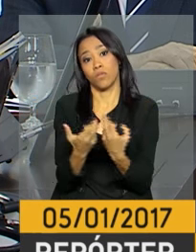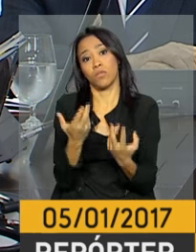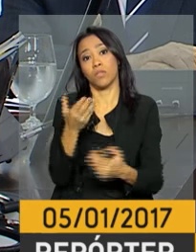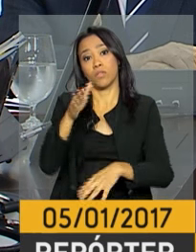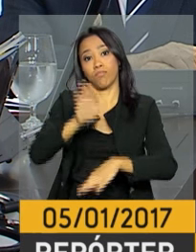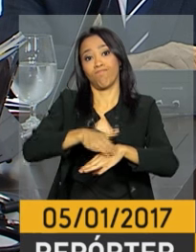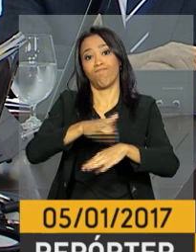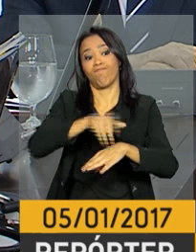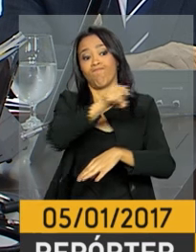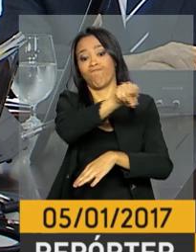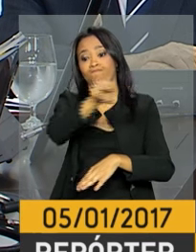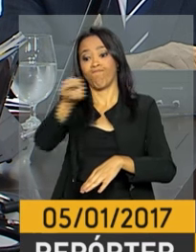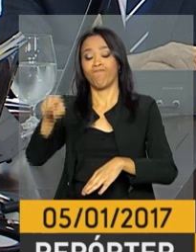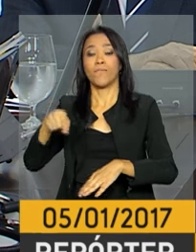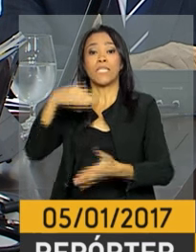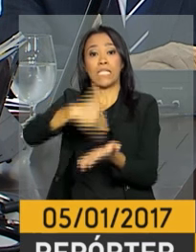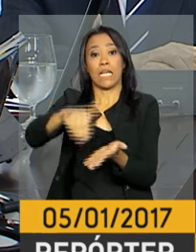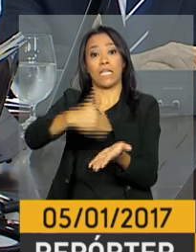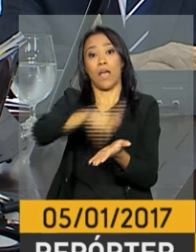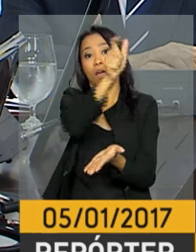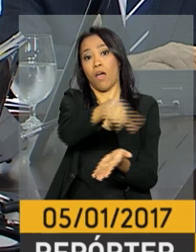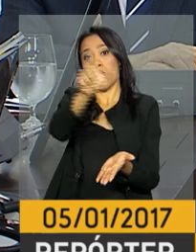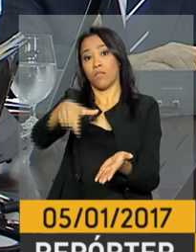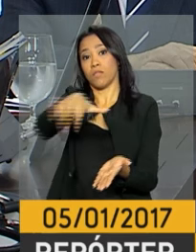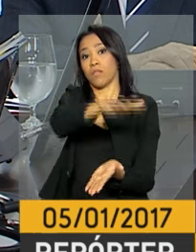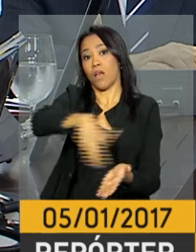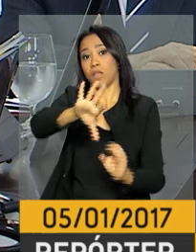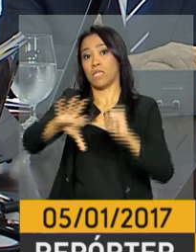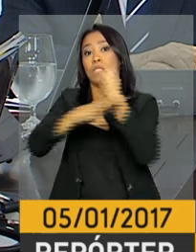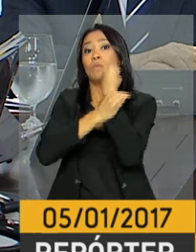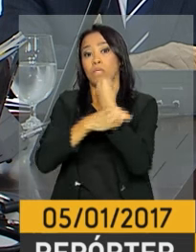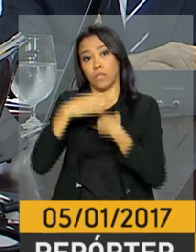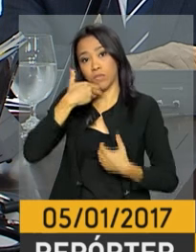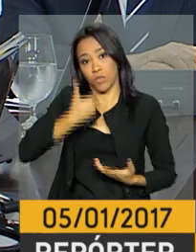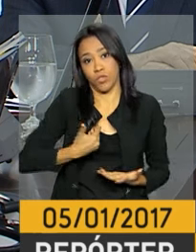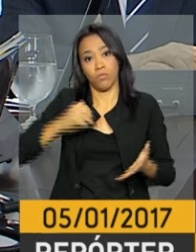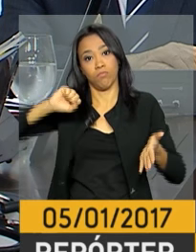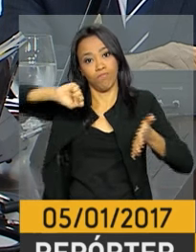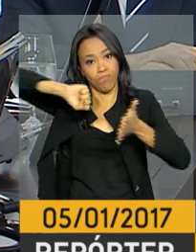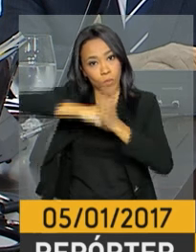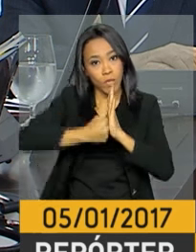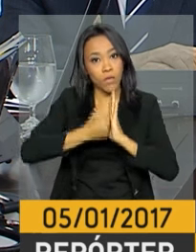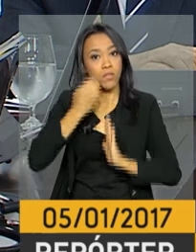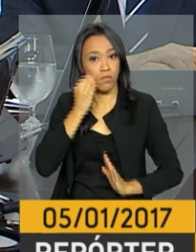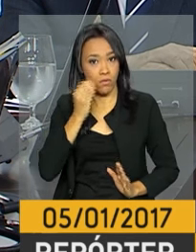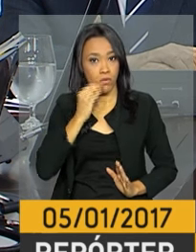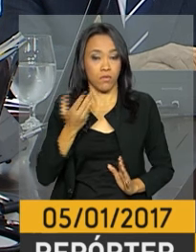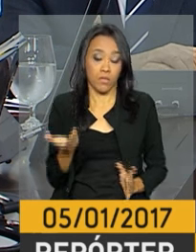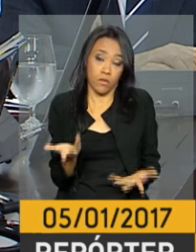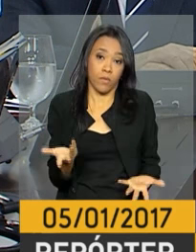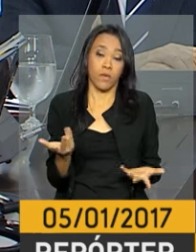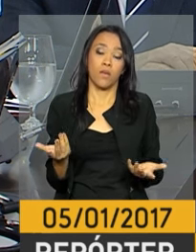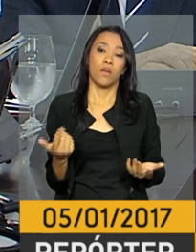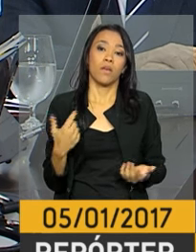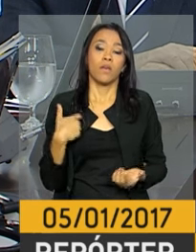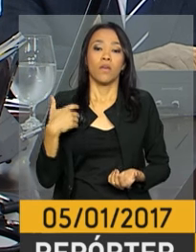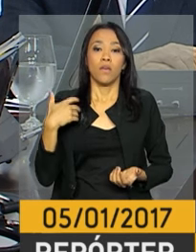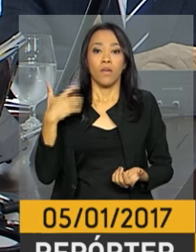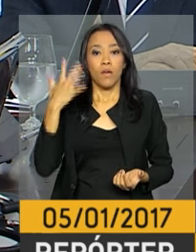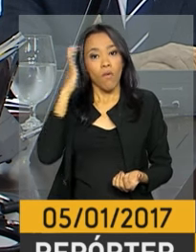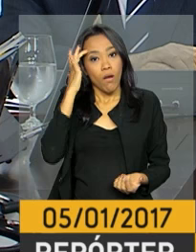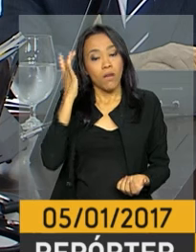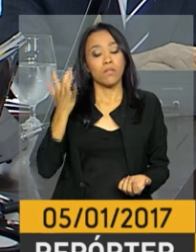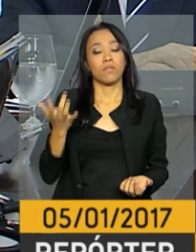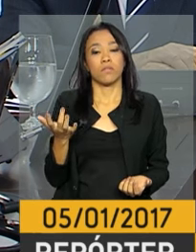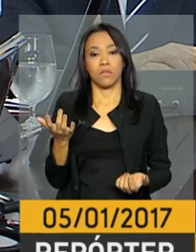secretários da segurança pública então eu quero com isto significa acho que a